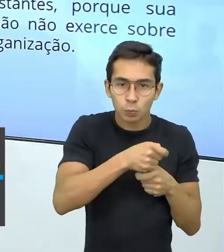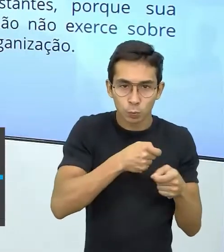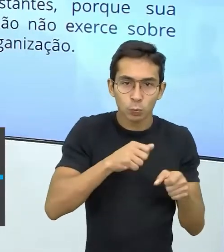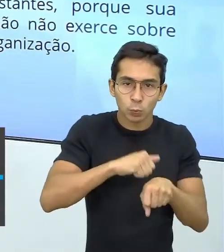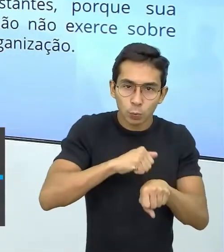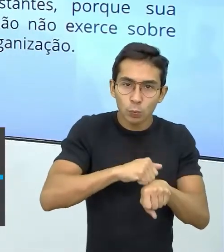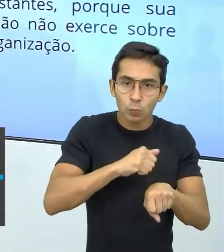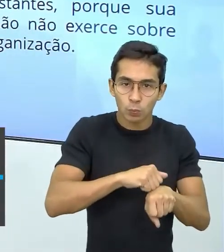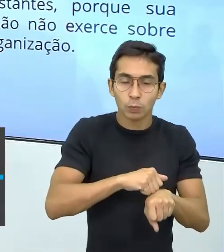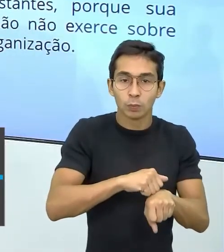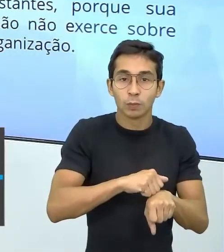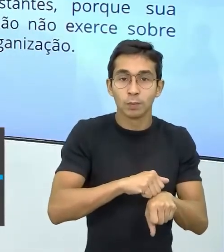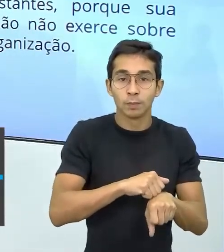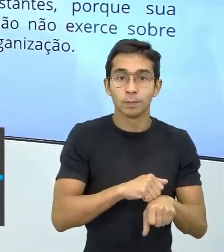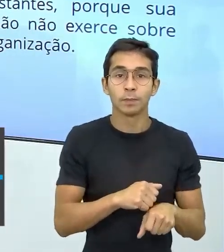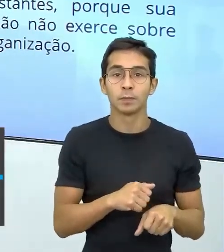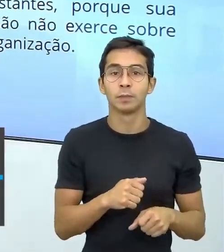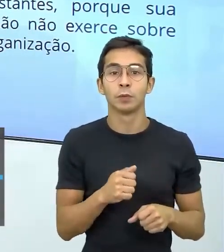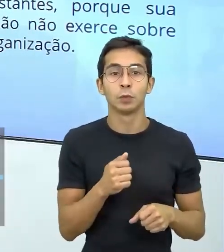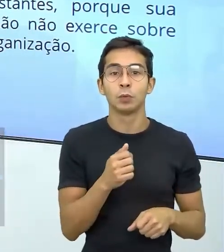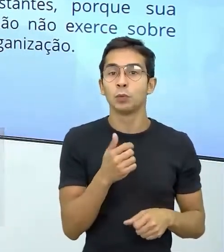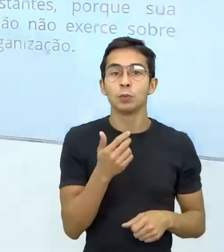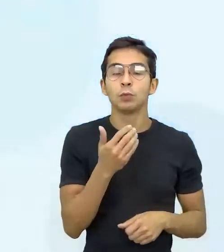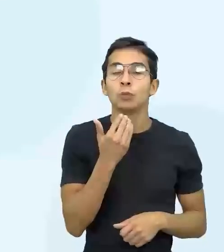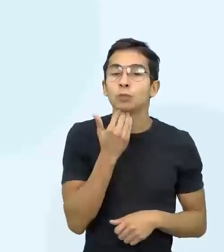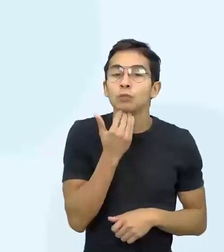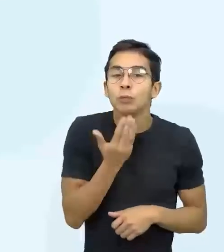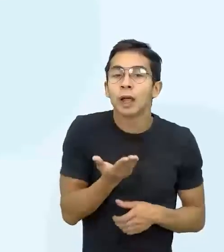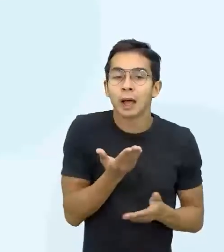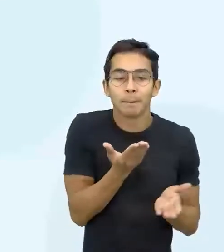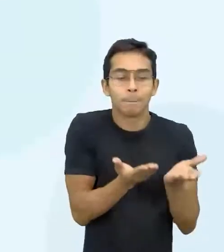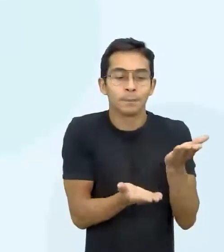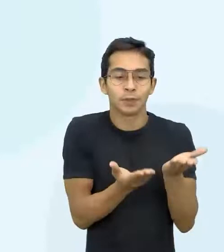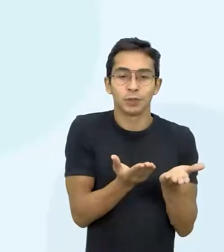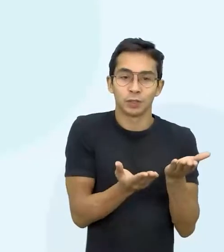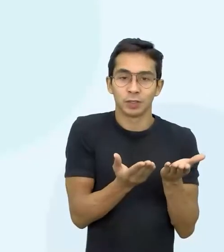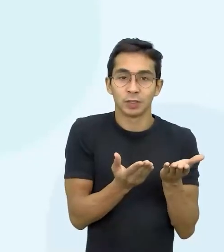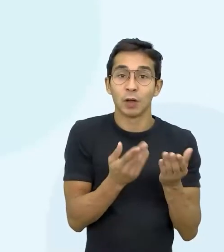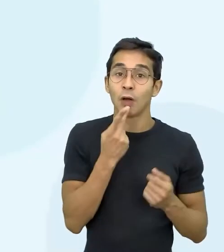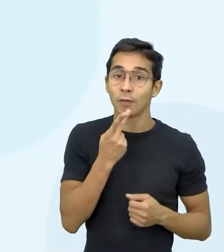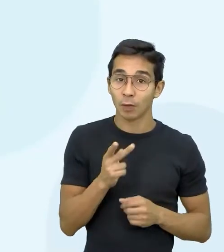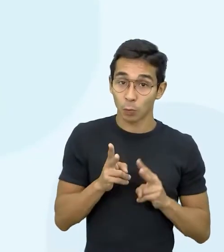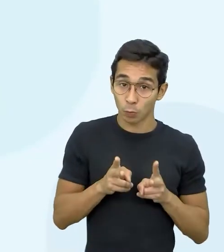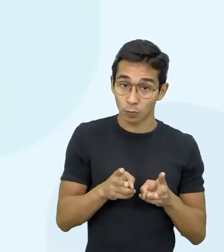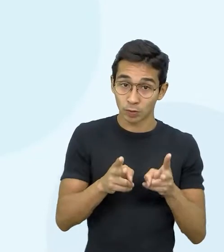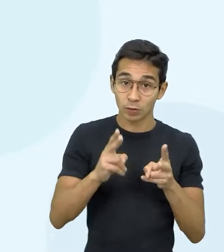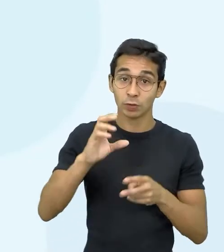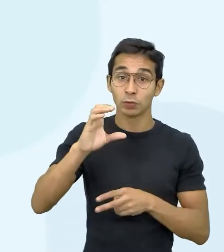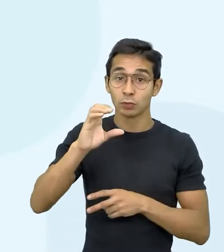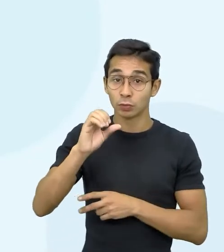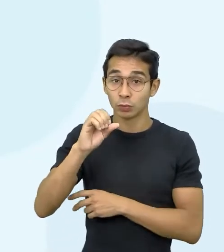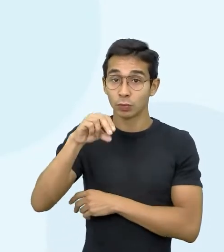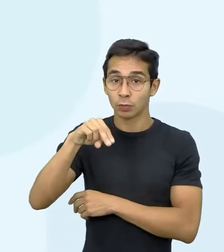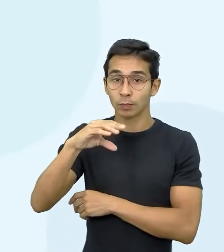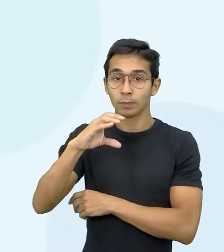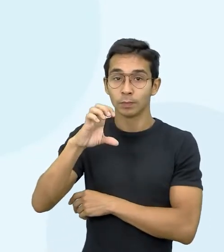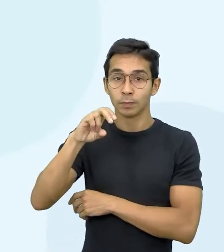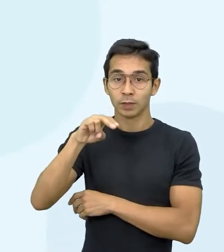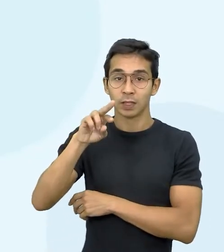eu falo de constante em função de concentração ou em função de pressão, eu estou medindo o grau, né,